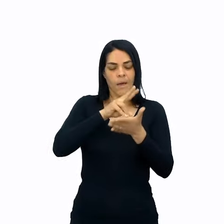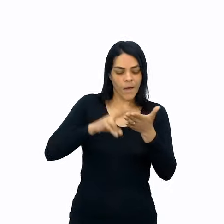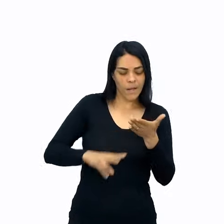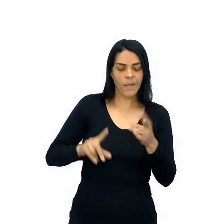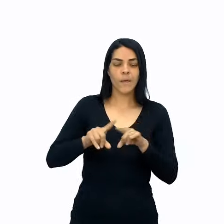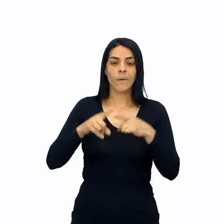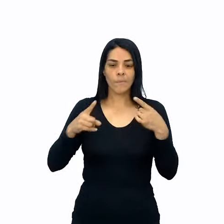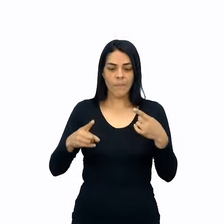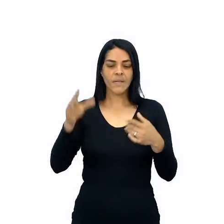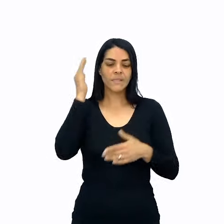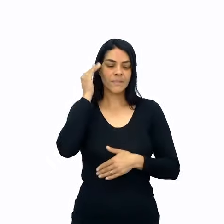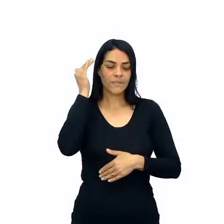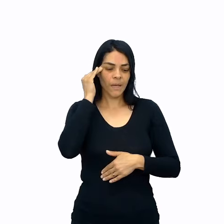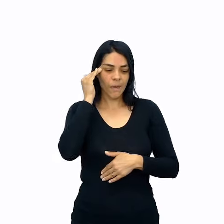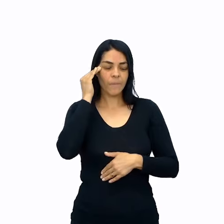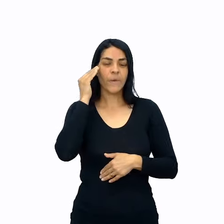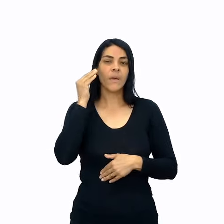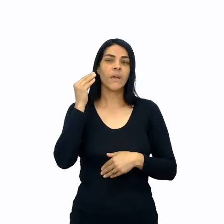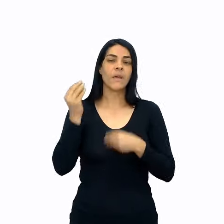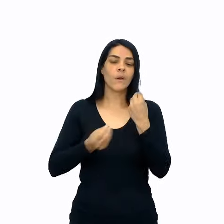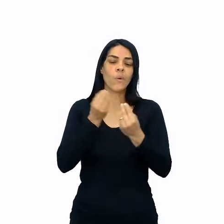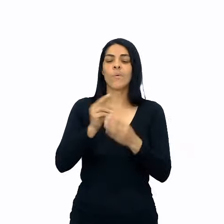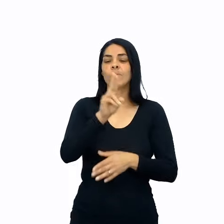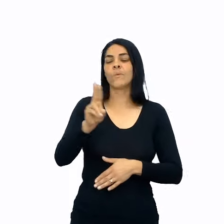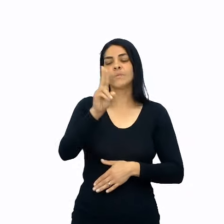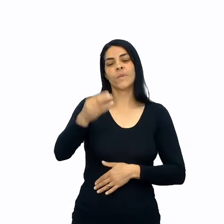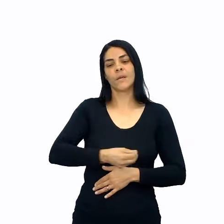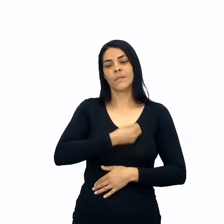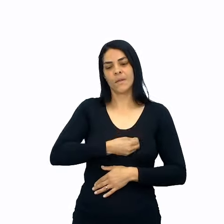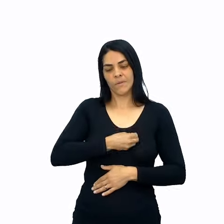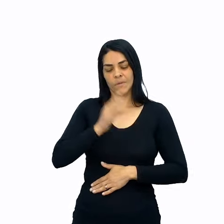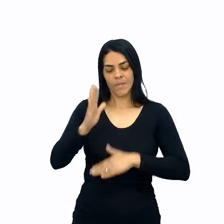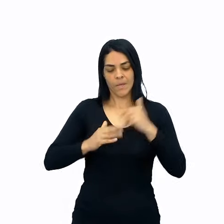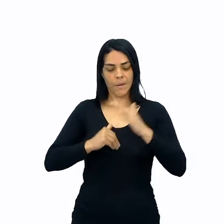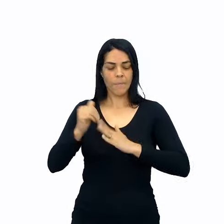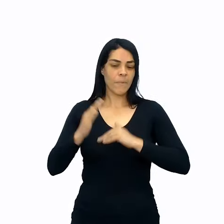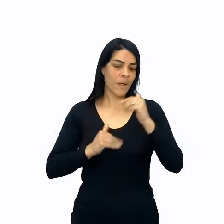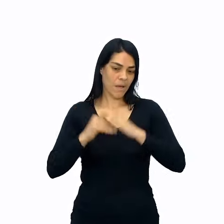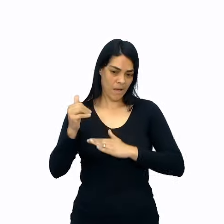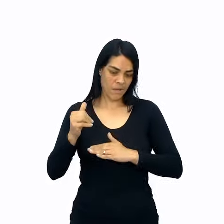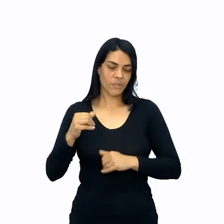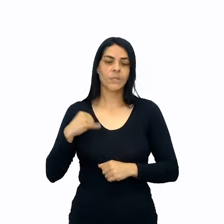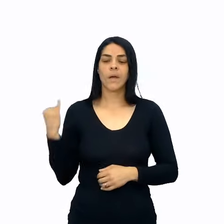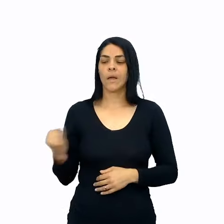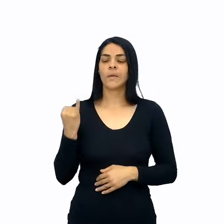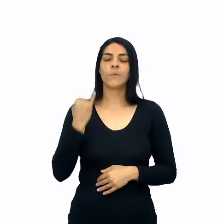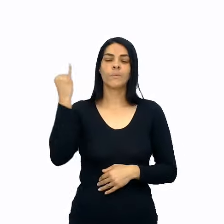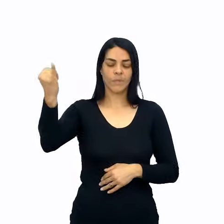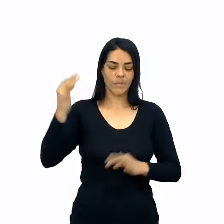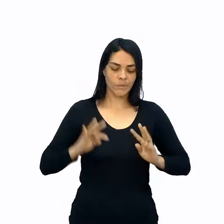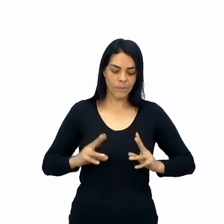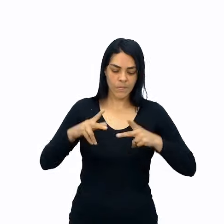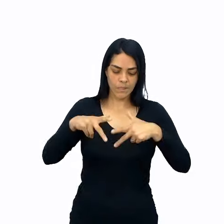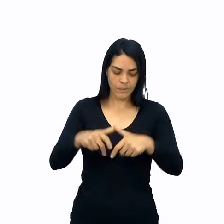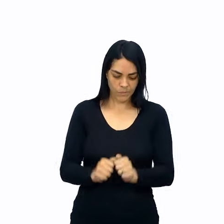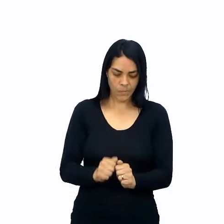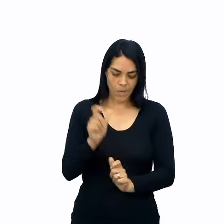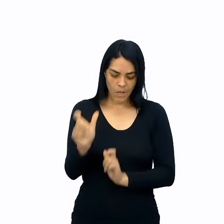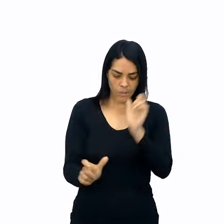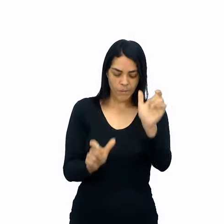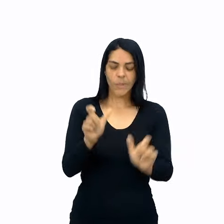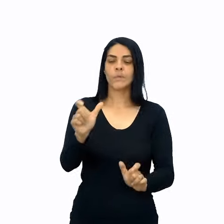textuais, mas também usá-los na vida prática. Isso é de muita importância para que os estudantes saibam que,